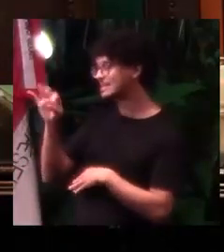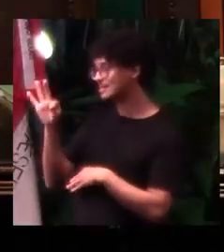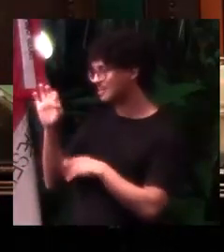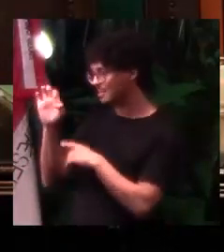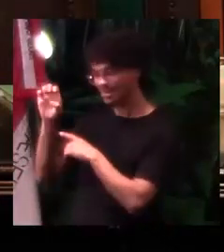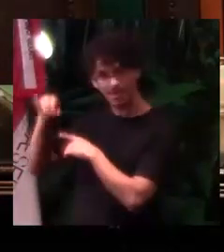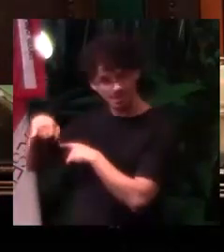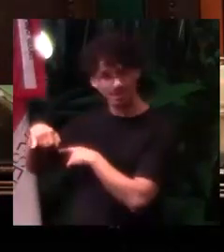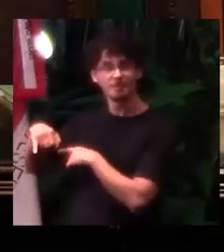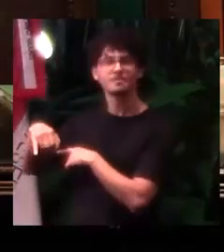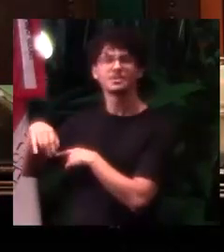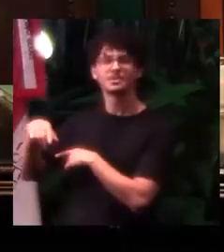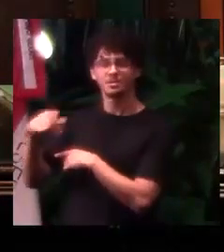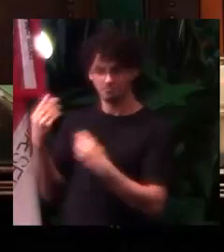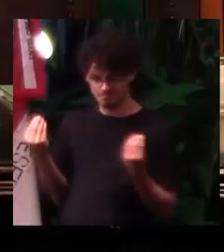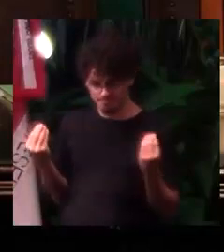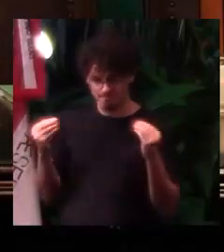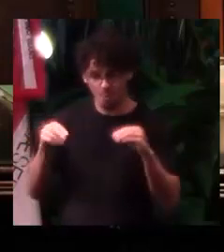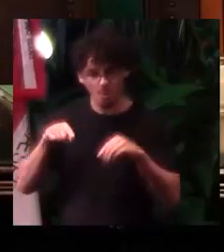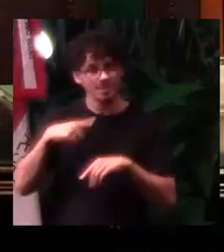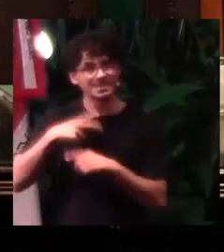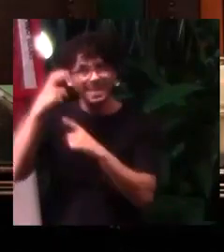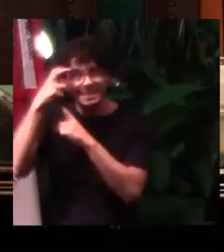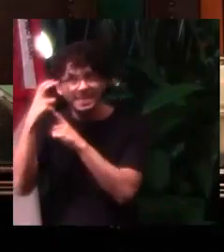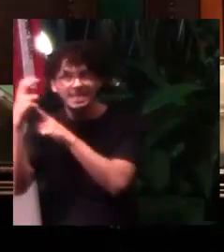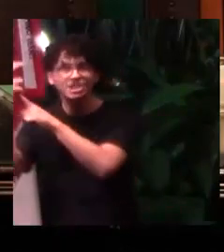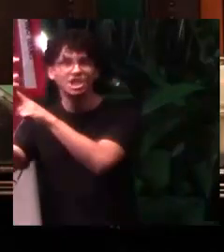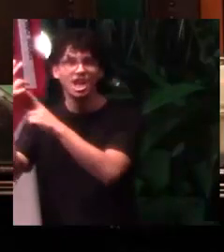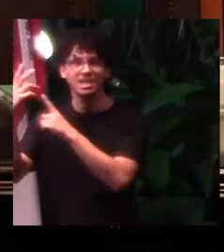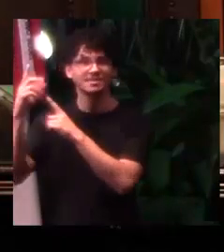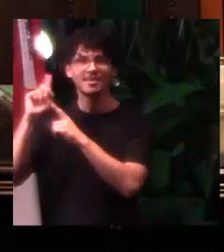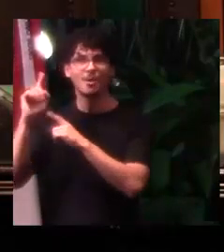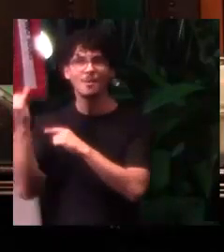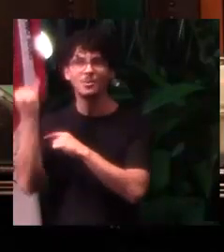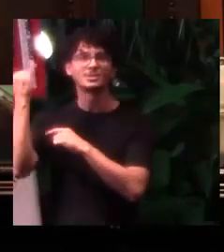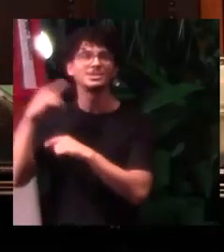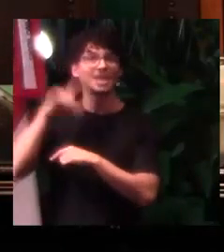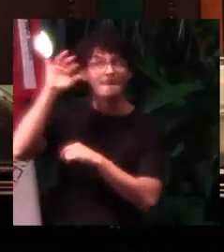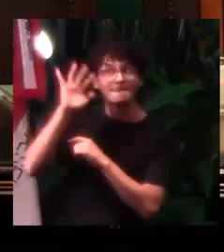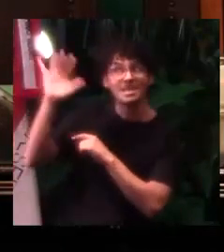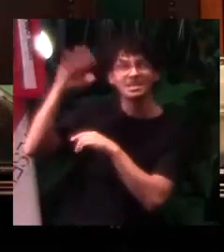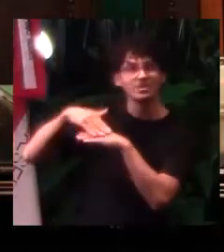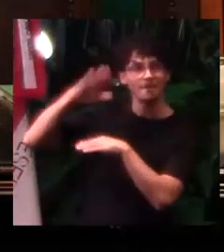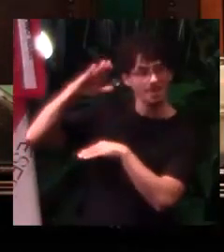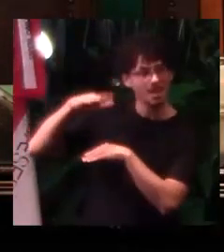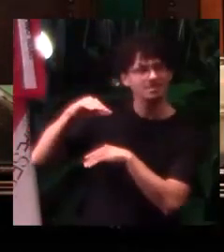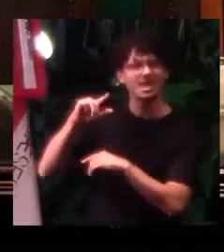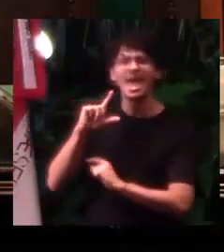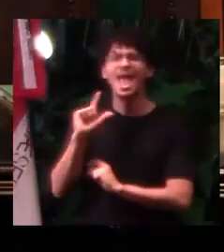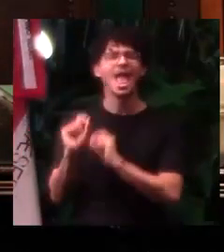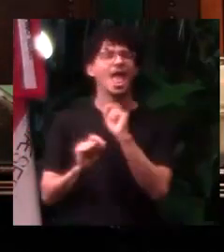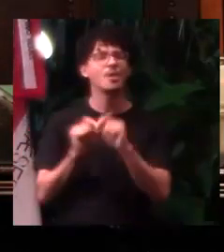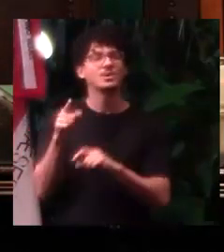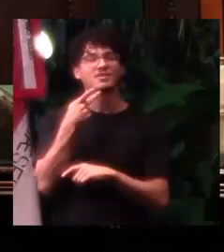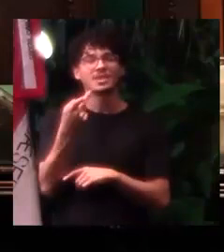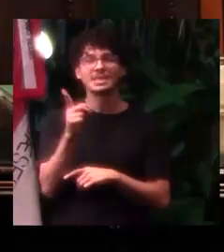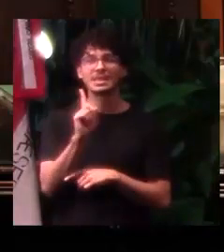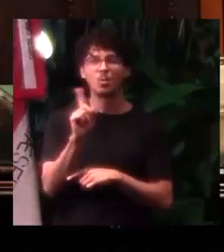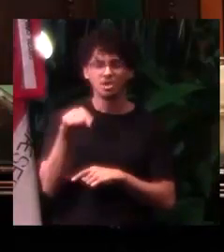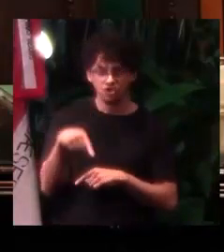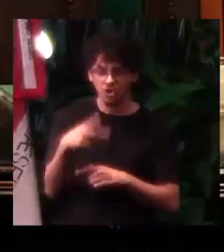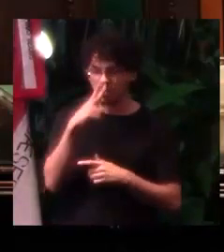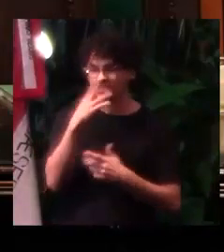estão falando sobre esse espaço de não ser apenas uma reprodução de parâmetros, mas